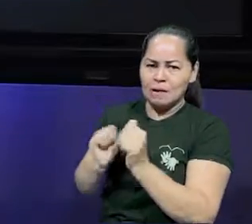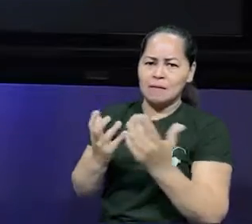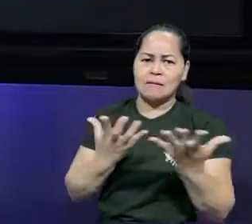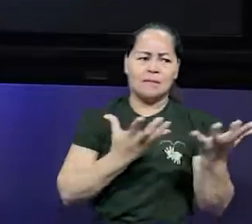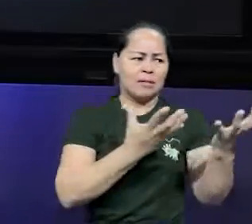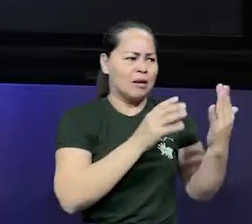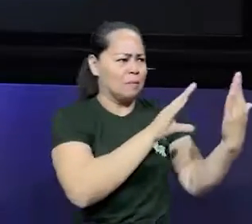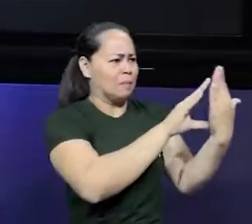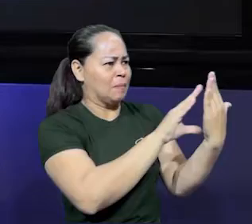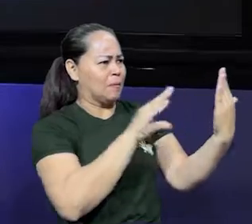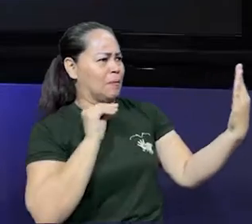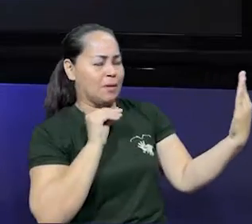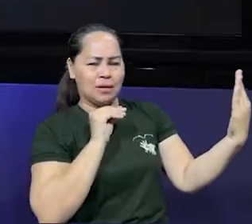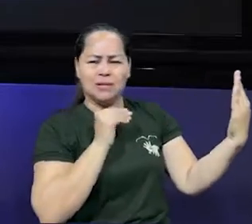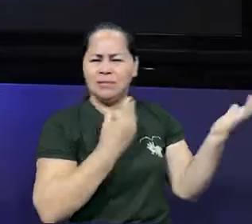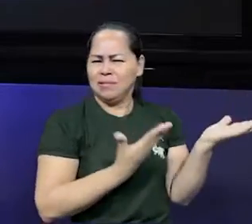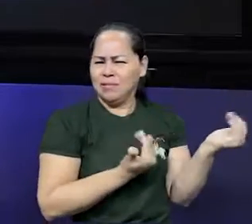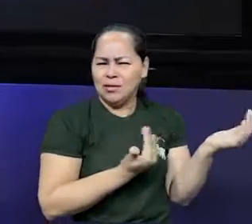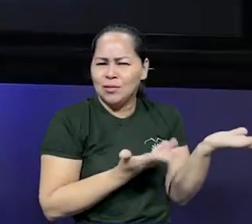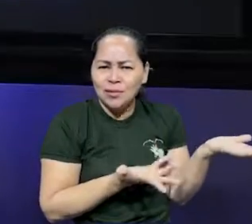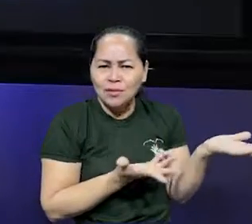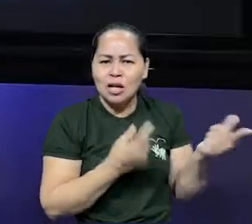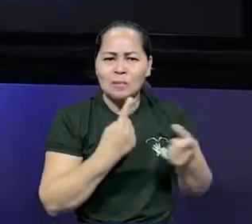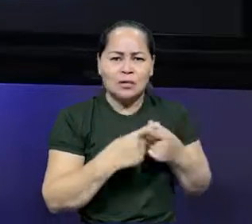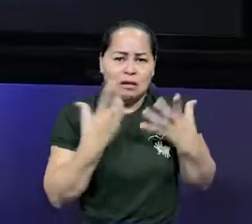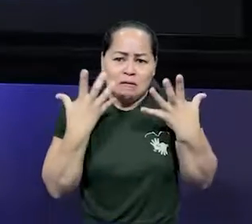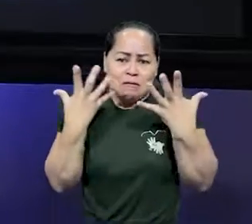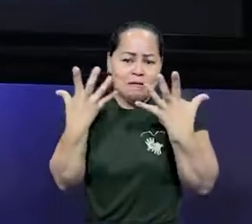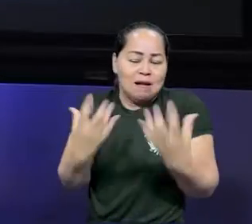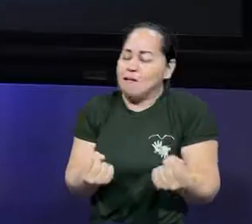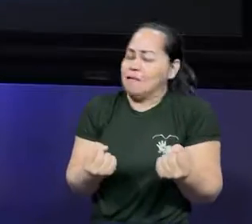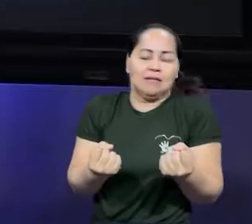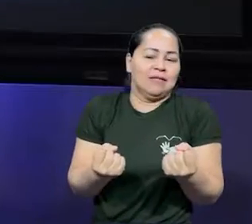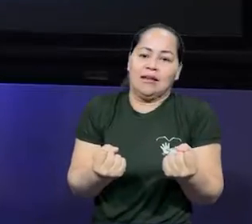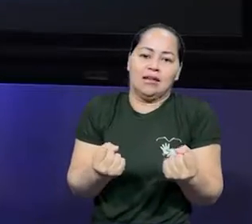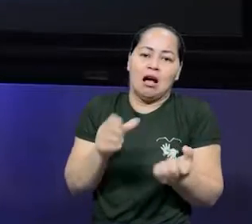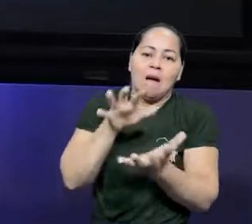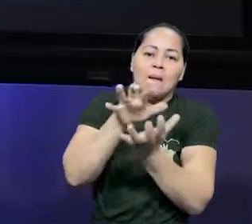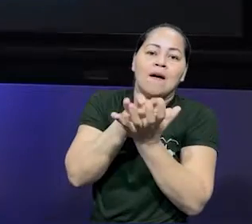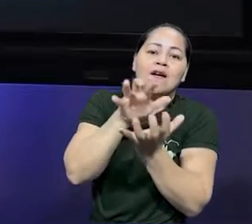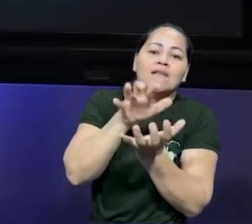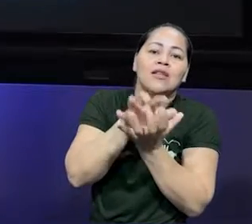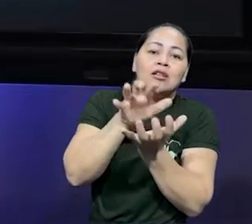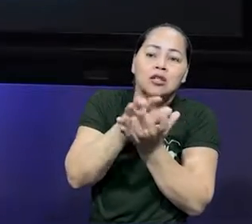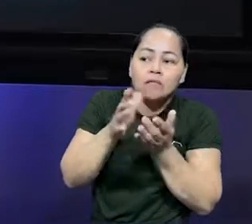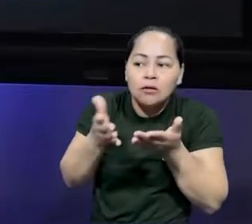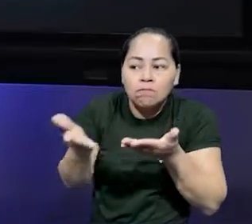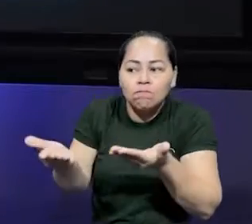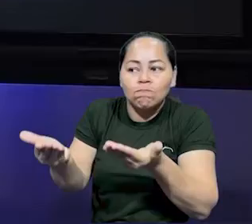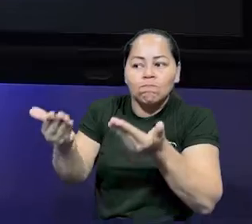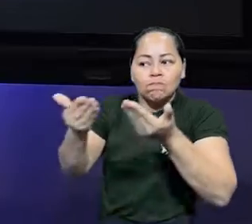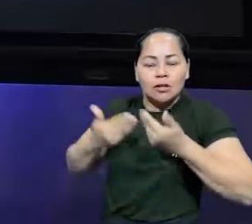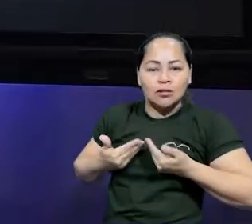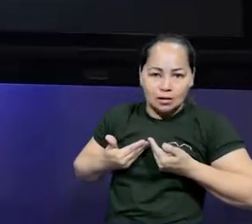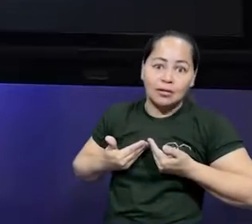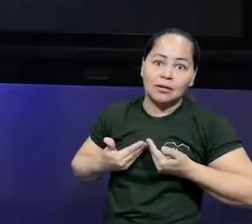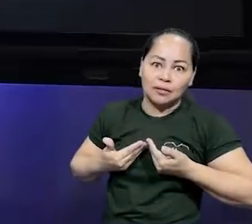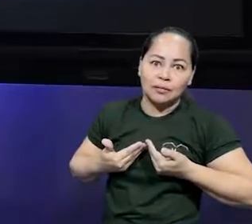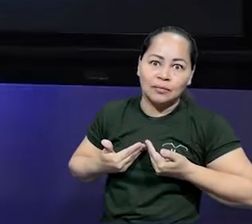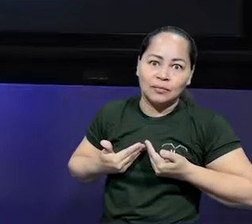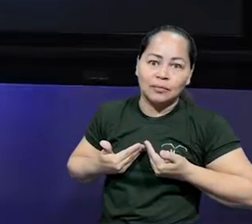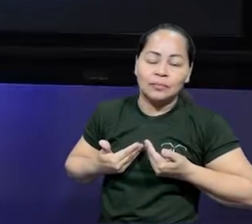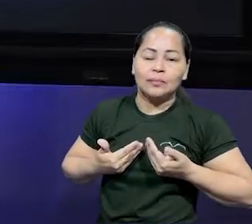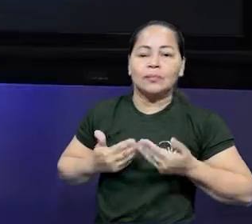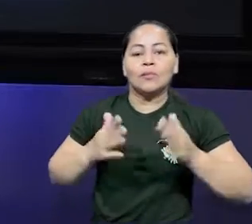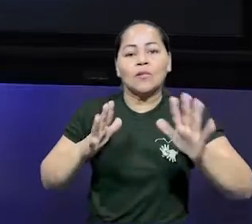os traços do envelhecimento, a manterem-se em forma, um corpo vigoroso, que é típico da juventude.